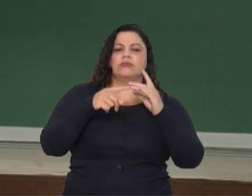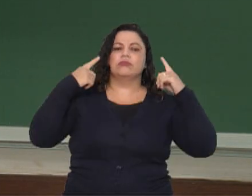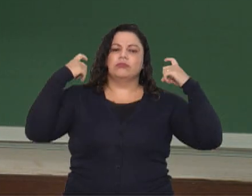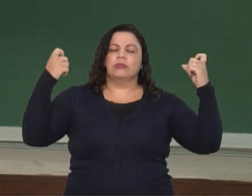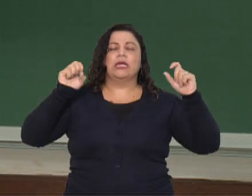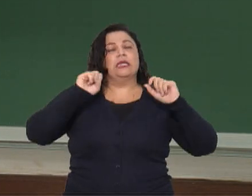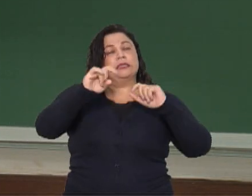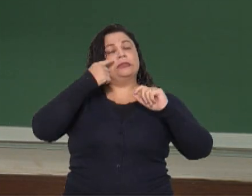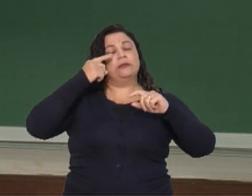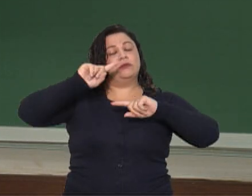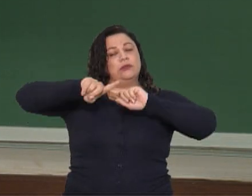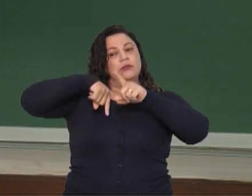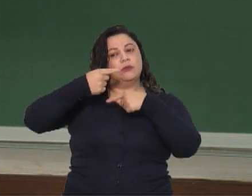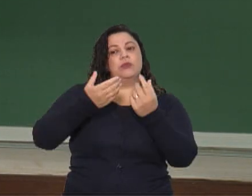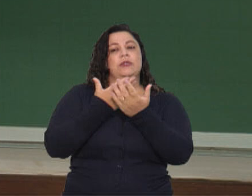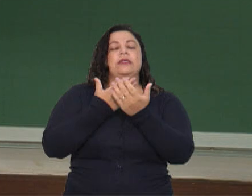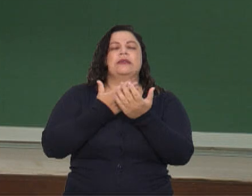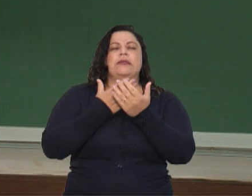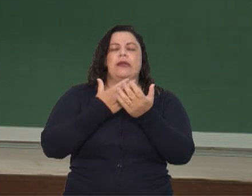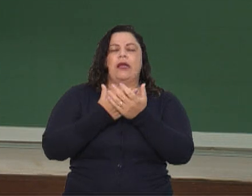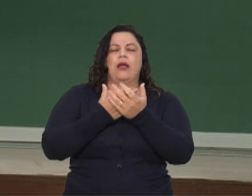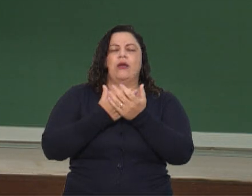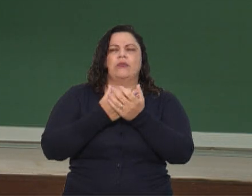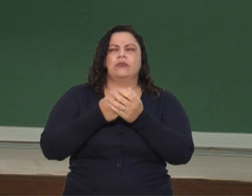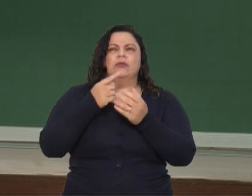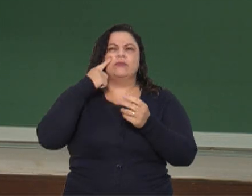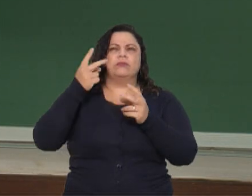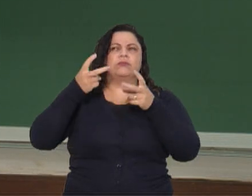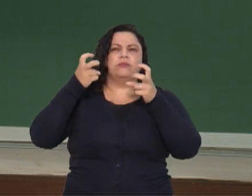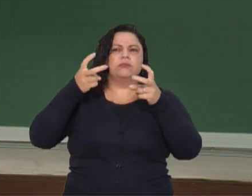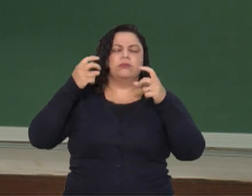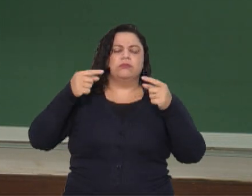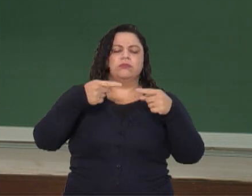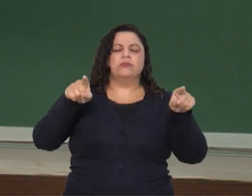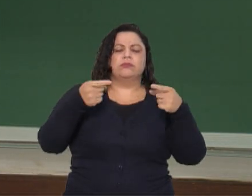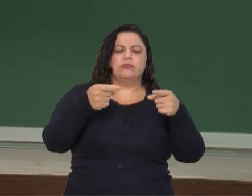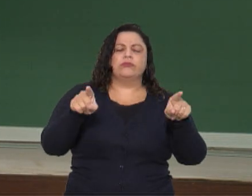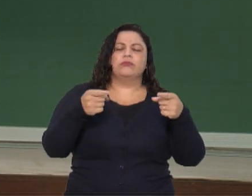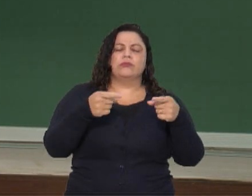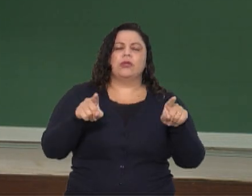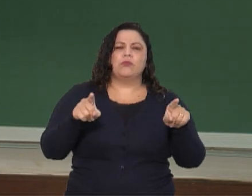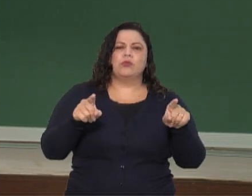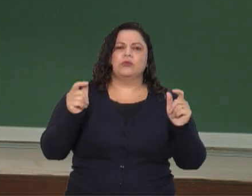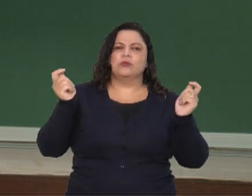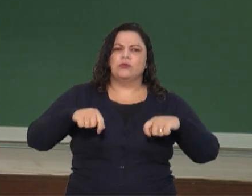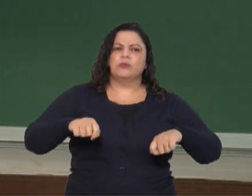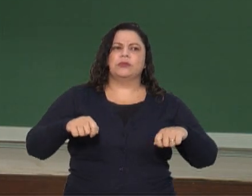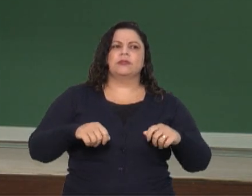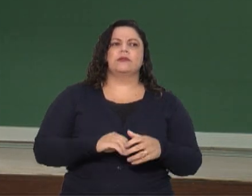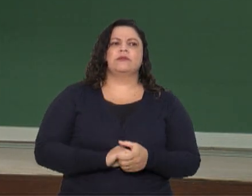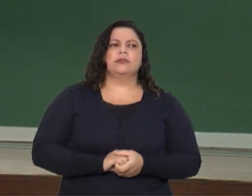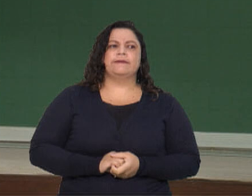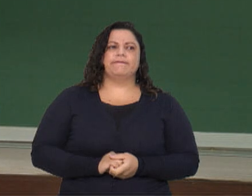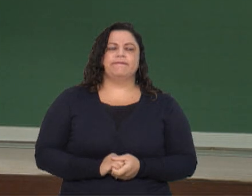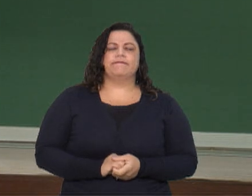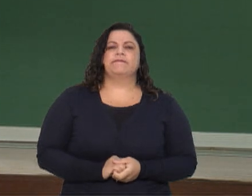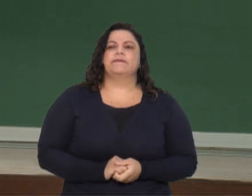para perceber alguma música que vocês gostem, vocês vão perceber a melodia, como é a parte mais evidente.